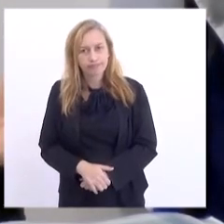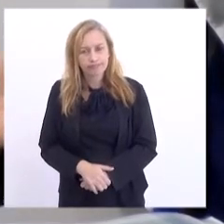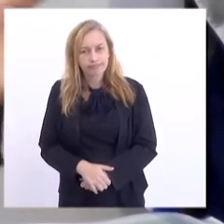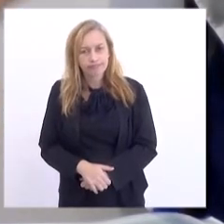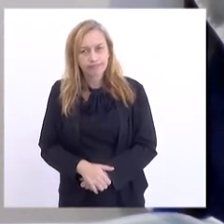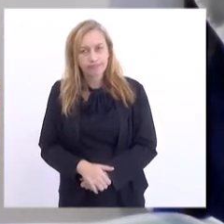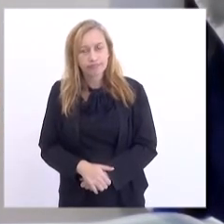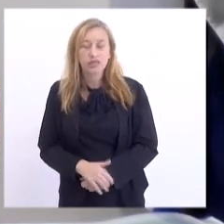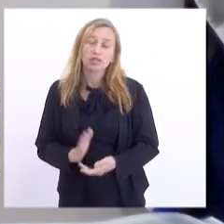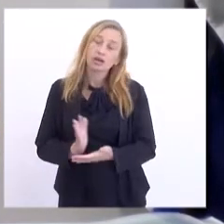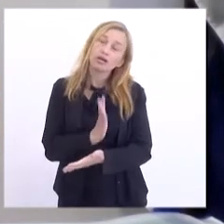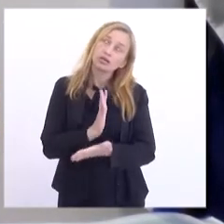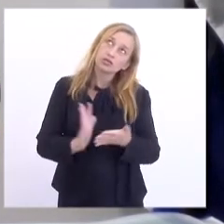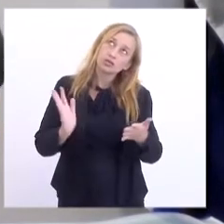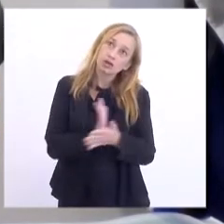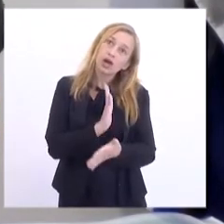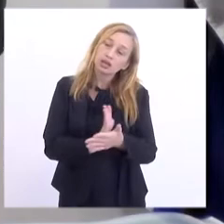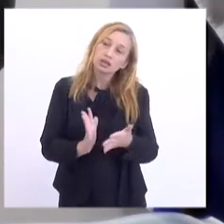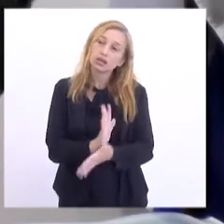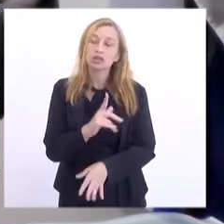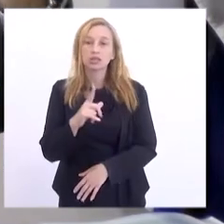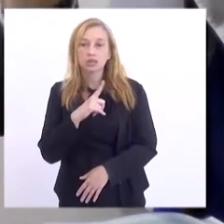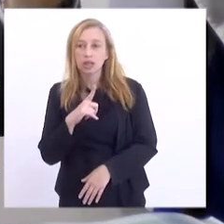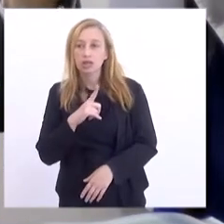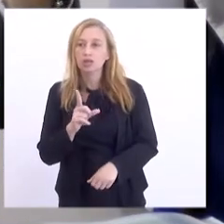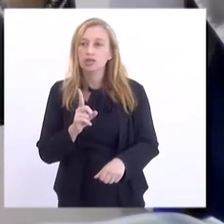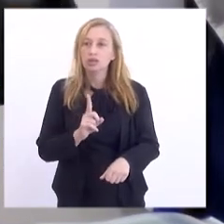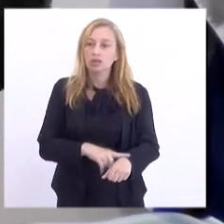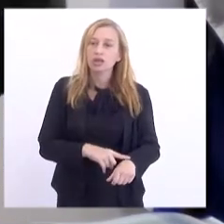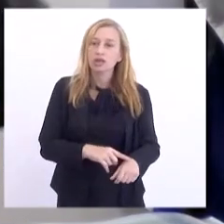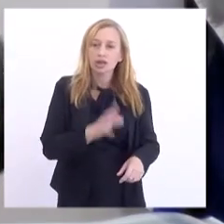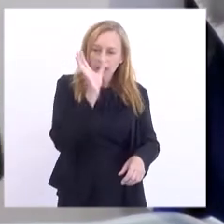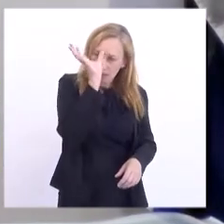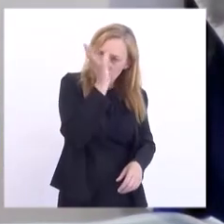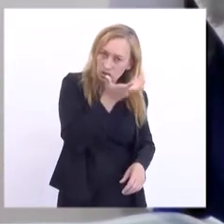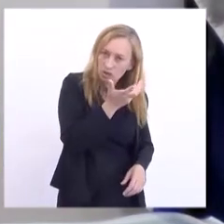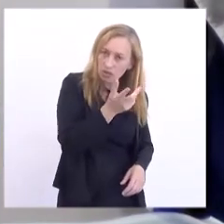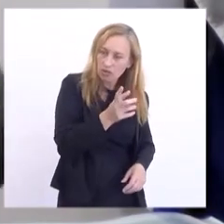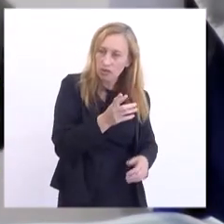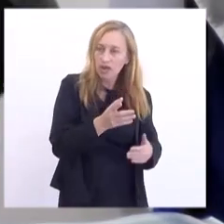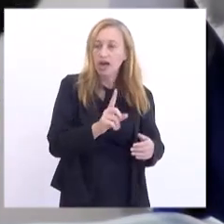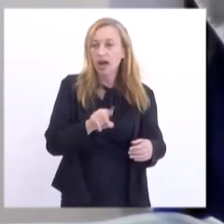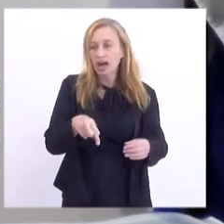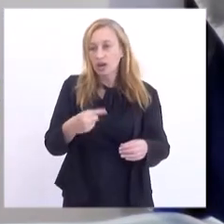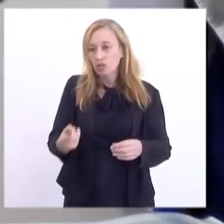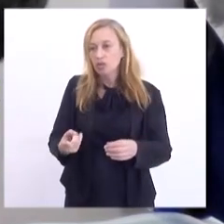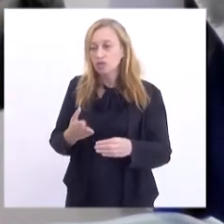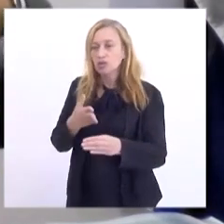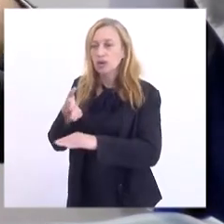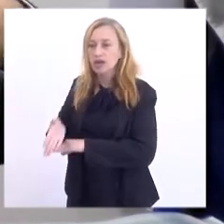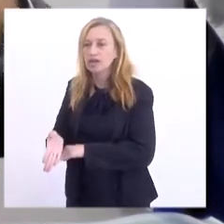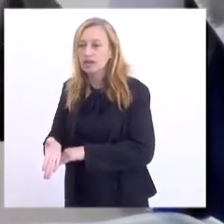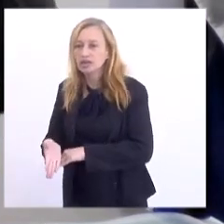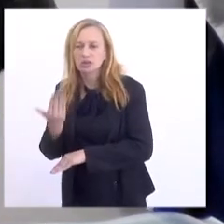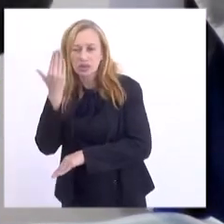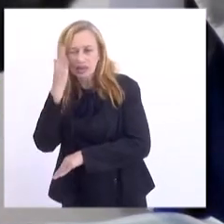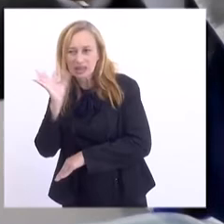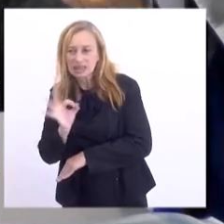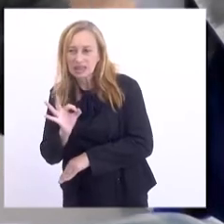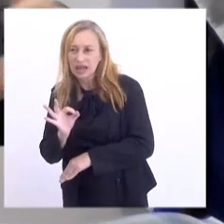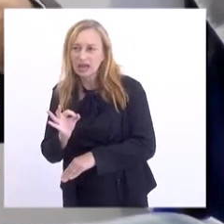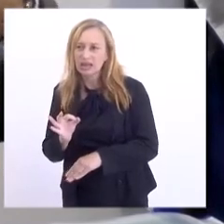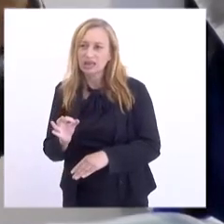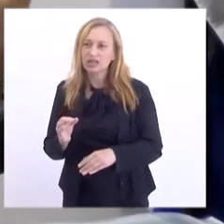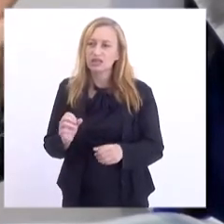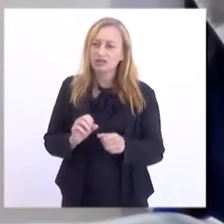e muitas vezes FIFA você tem até um cara razoavelmente indo bem sai por que entra outro que eu não entendi nada daquilo e o tempo